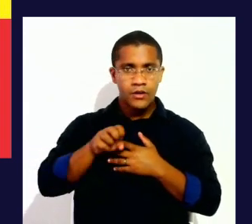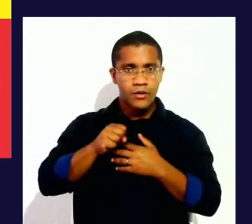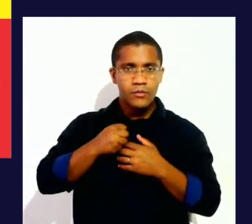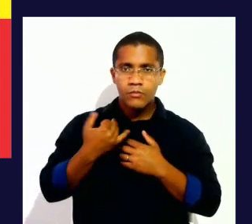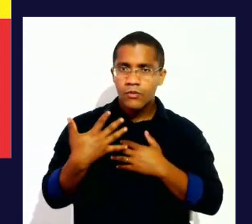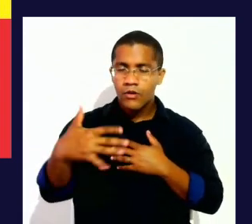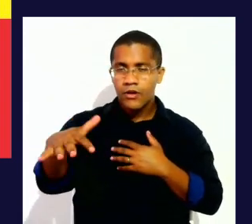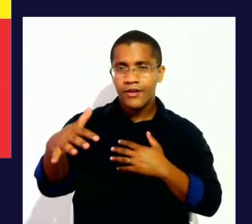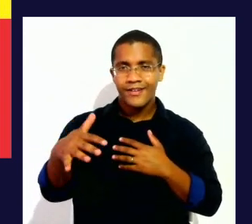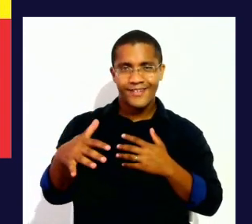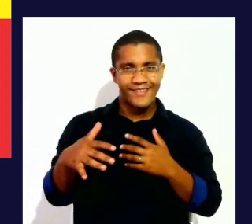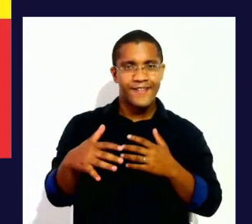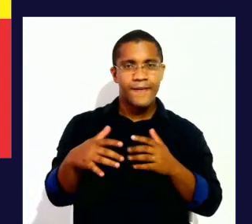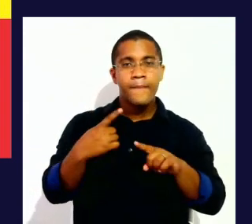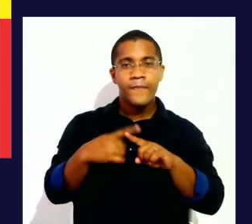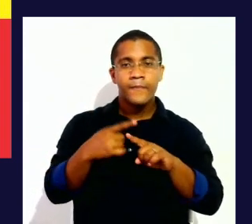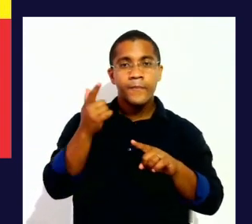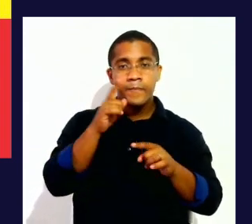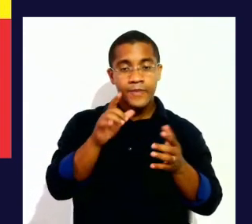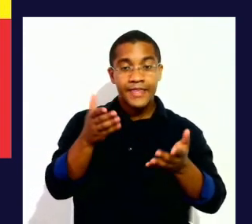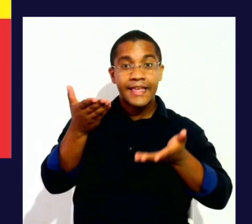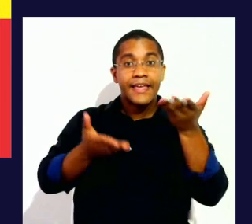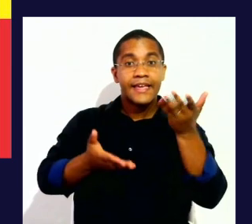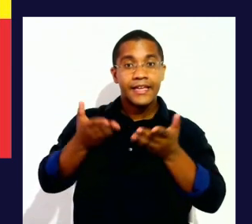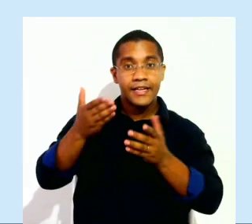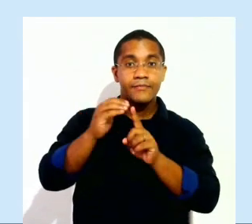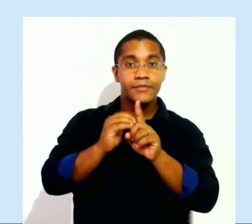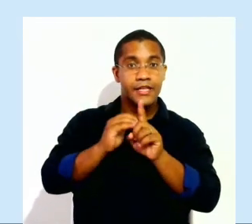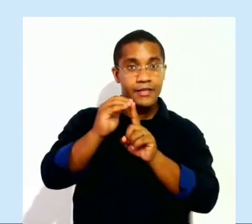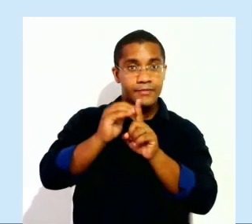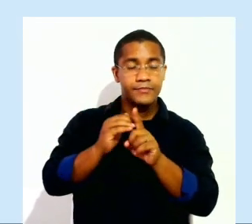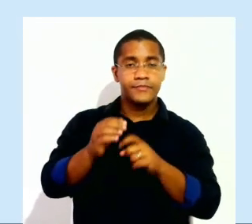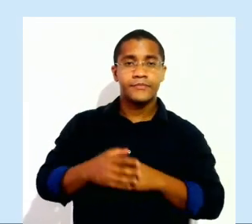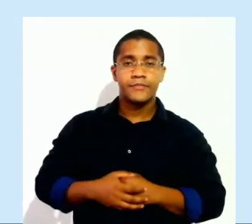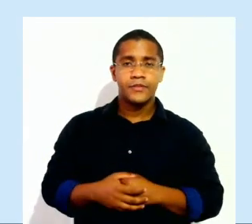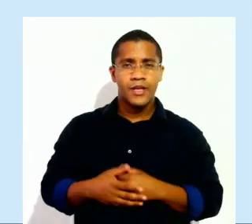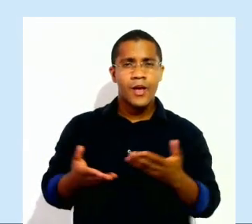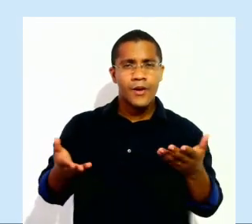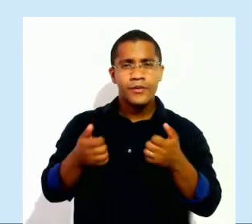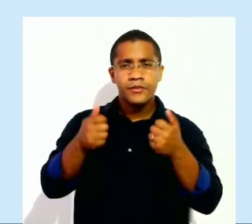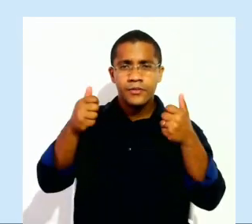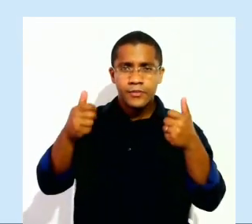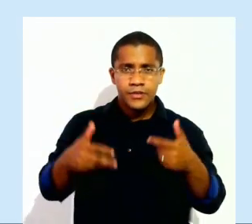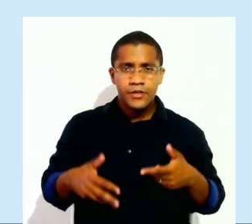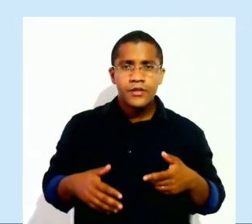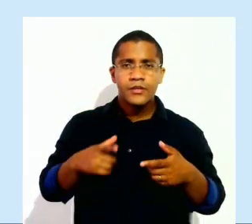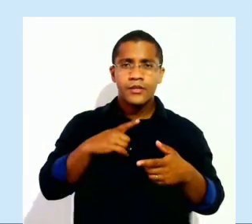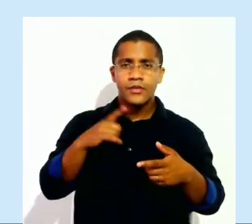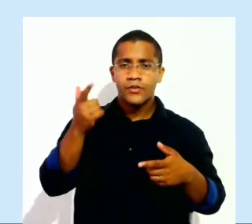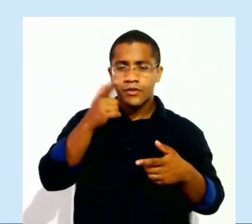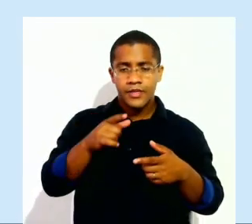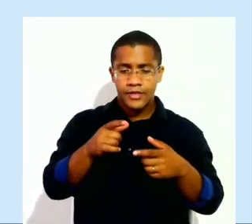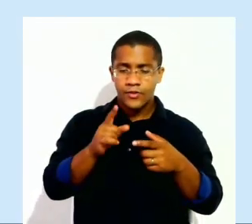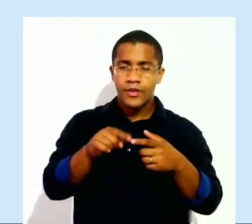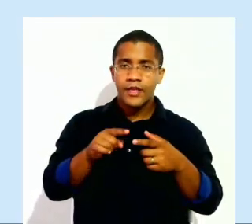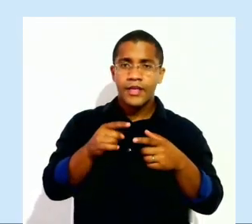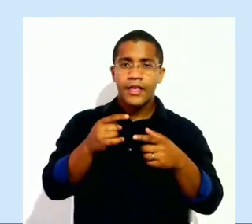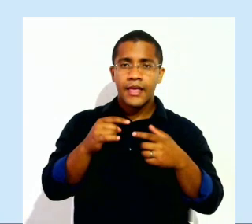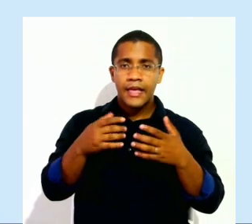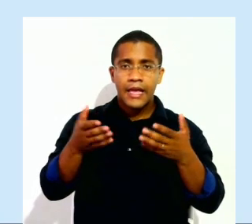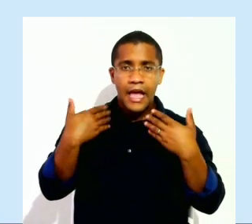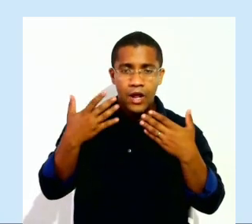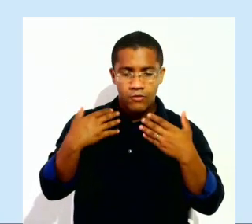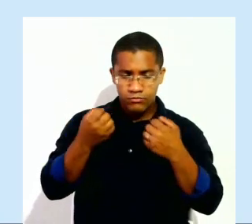ele está, na realidade, em equilíbrio térmico. Bom, eu falei para vocês sobre a questão da propagação de